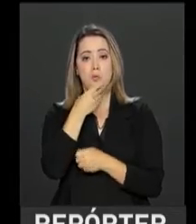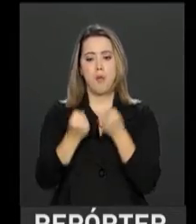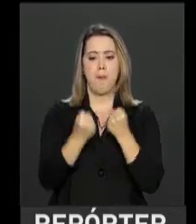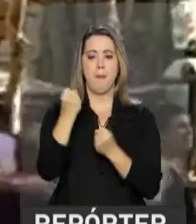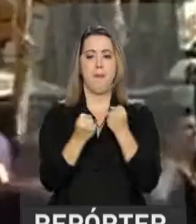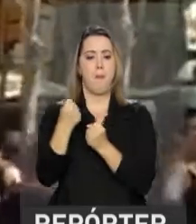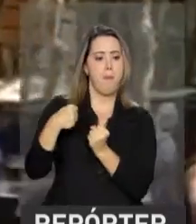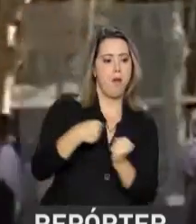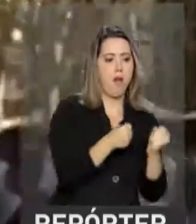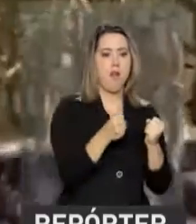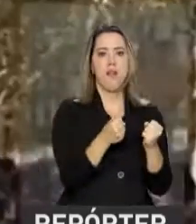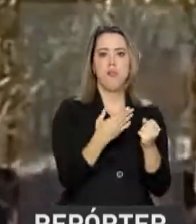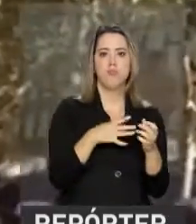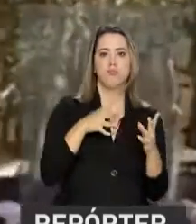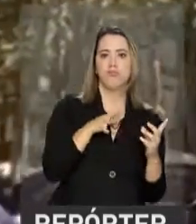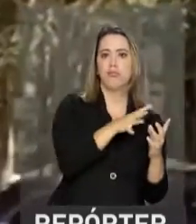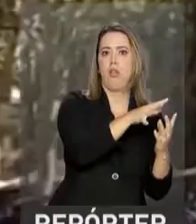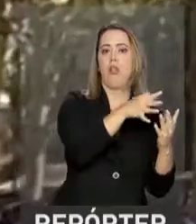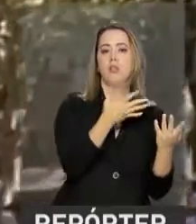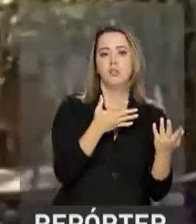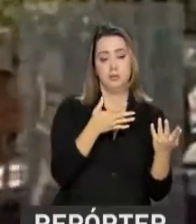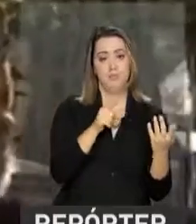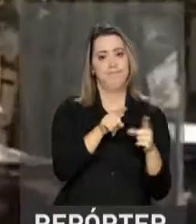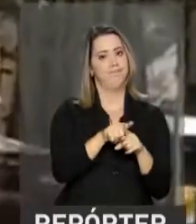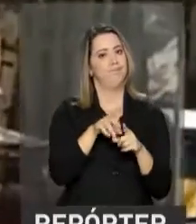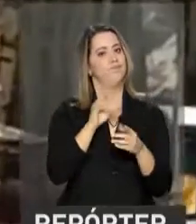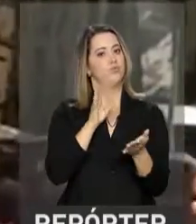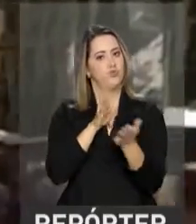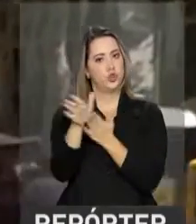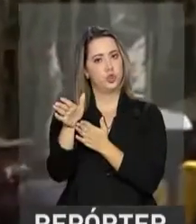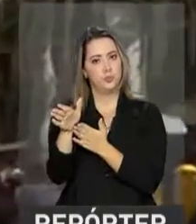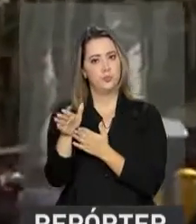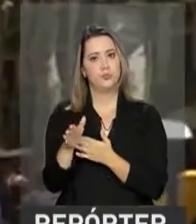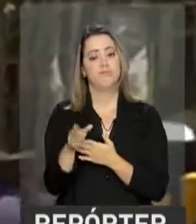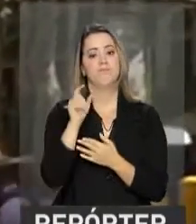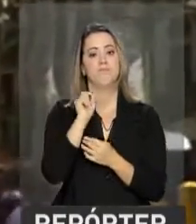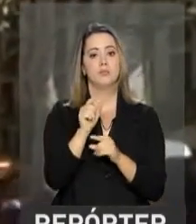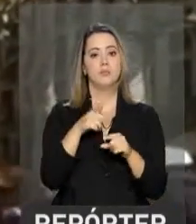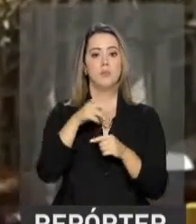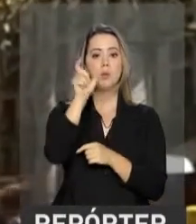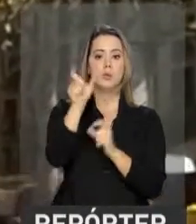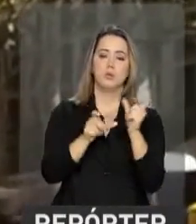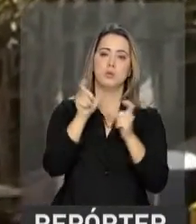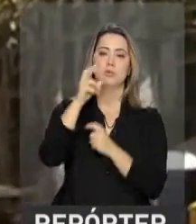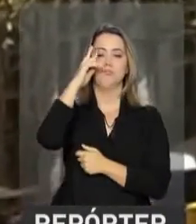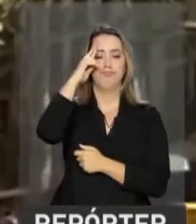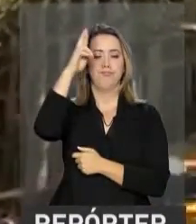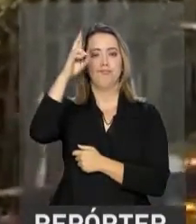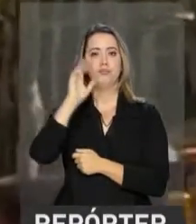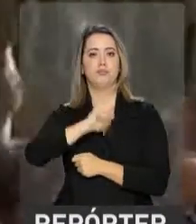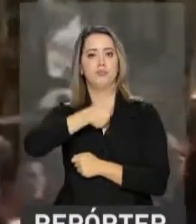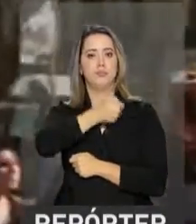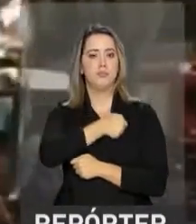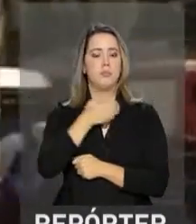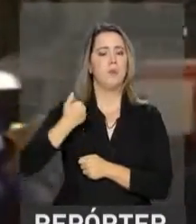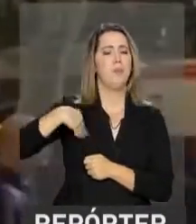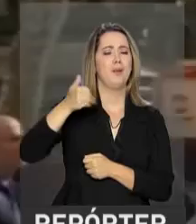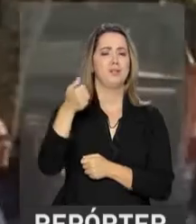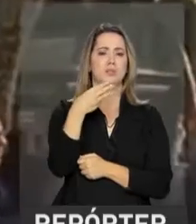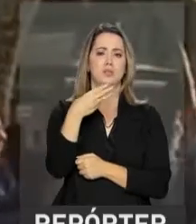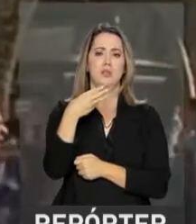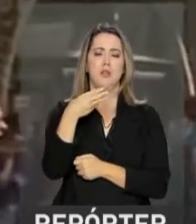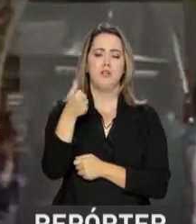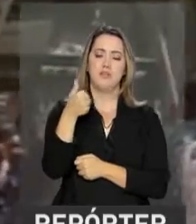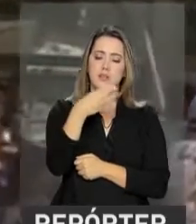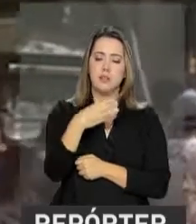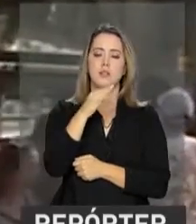barcelona ainda não foi capturado pela polícia as autoridades espanholas contabilizam 13 mortos